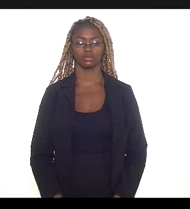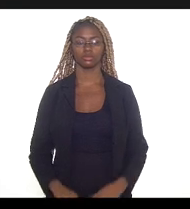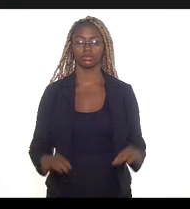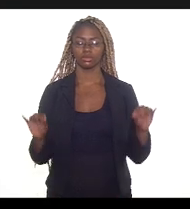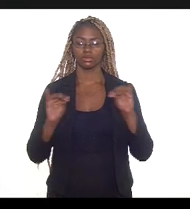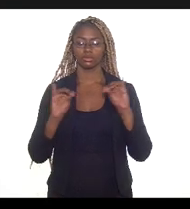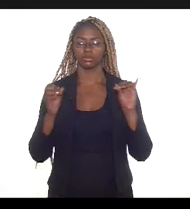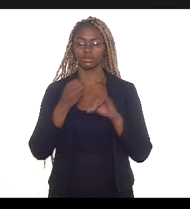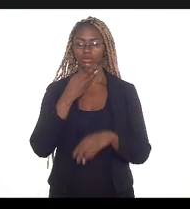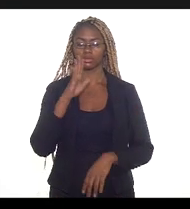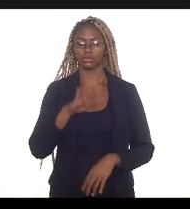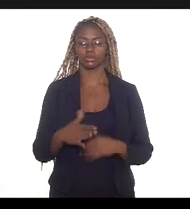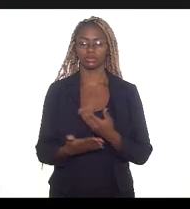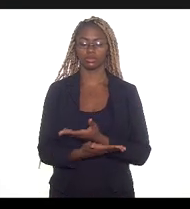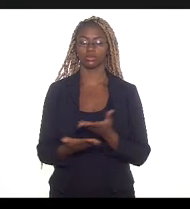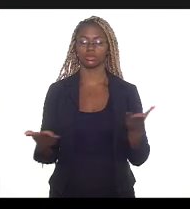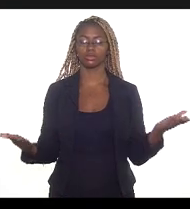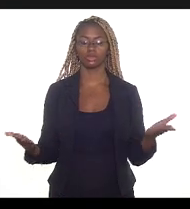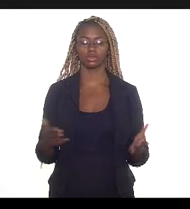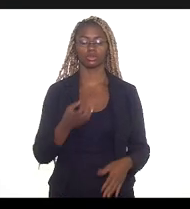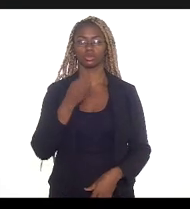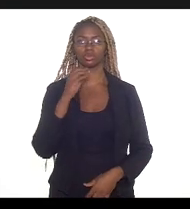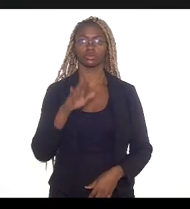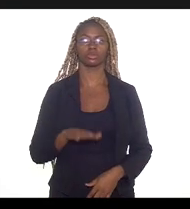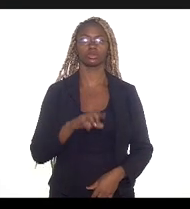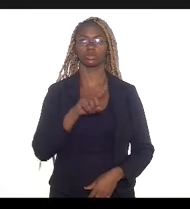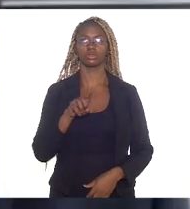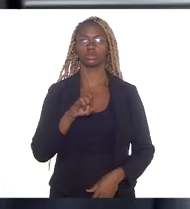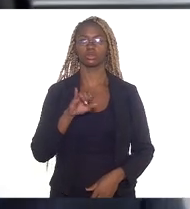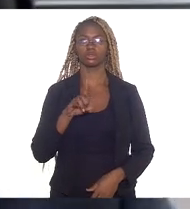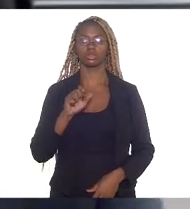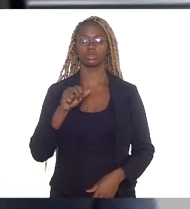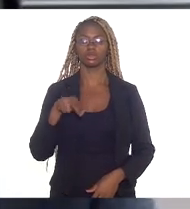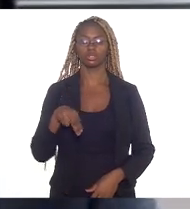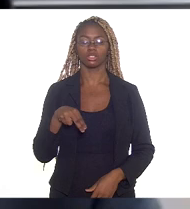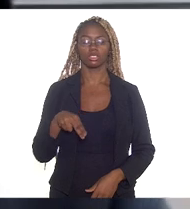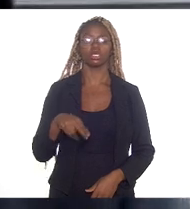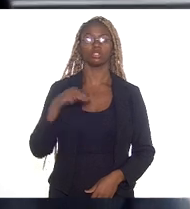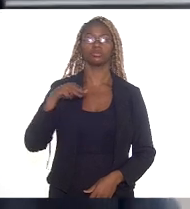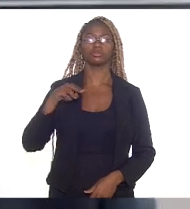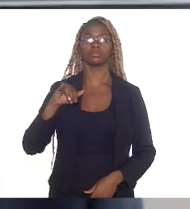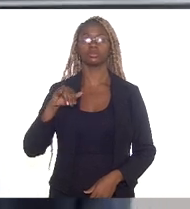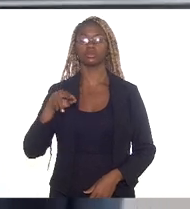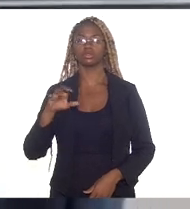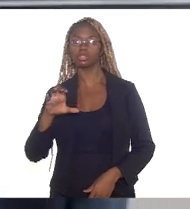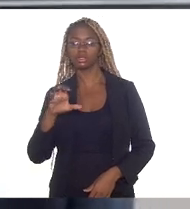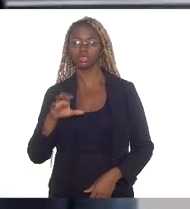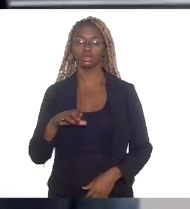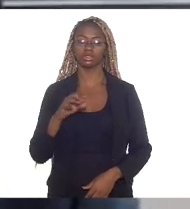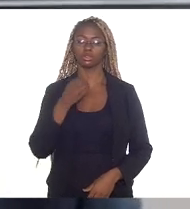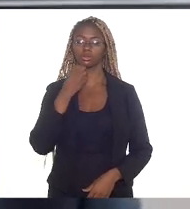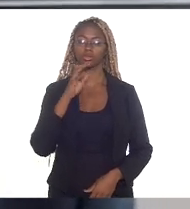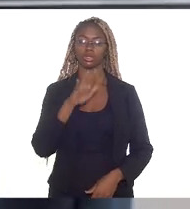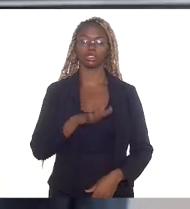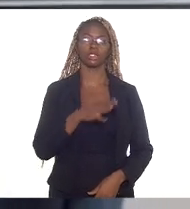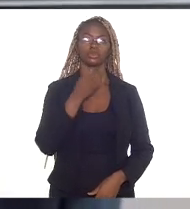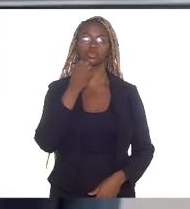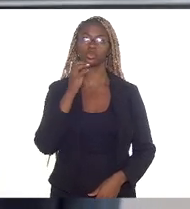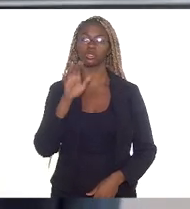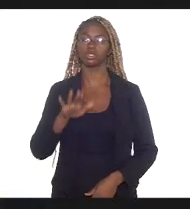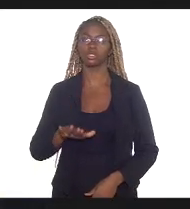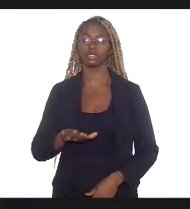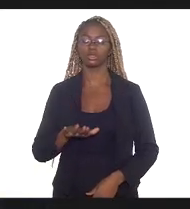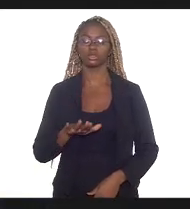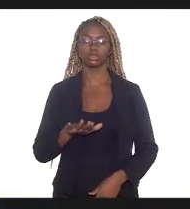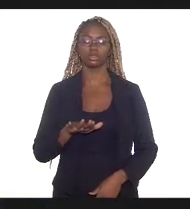Feitan, boa tarde, Luiz, Eliomar, Valdec, Carlos Mink, boa tarde. Boa tarde, Wellington, Márcio. Boa